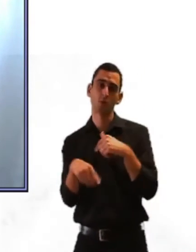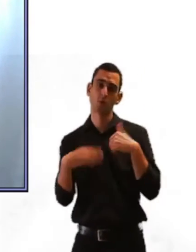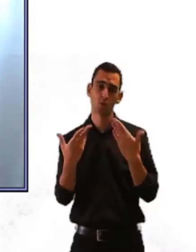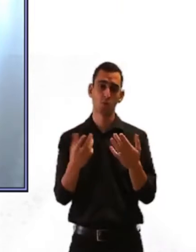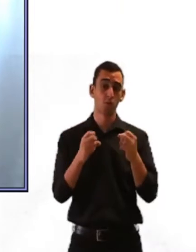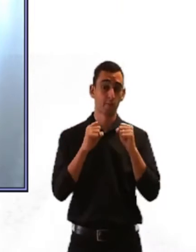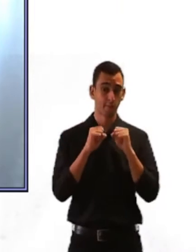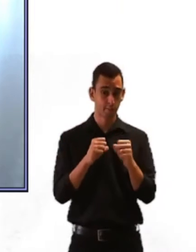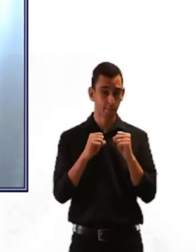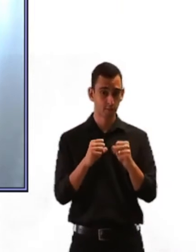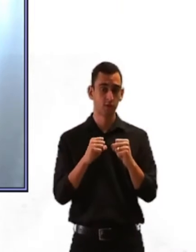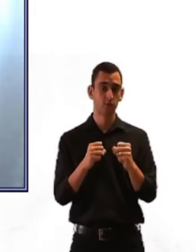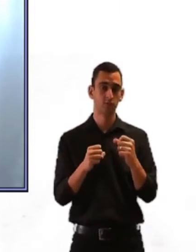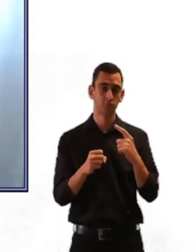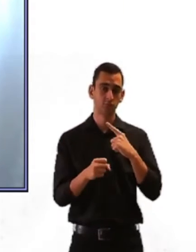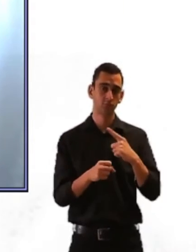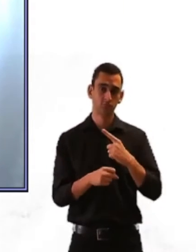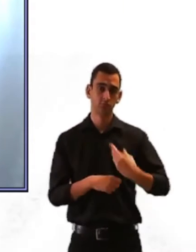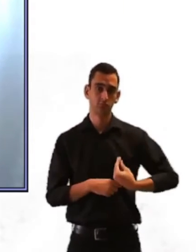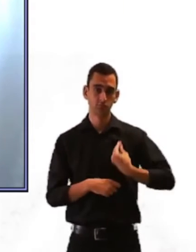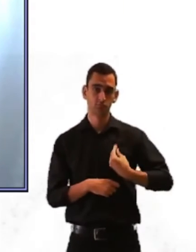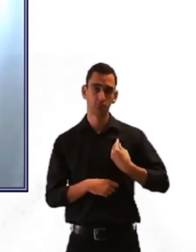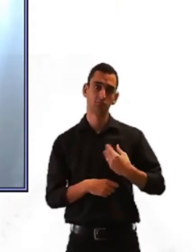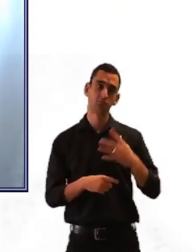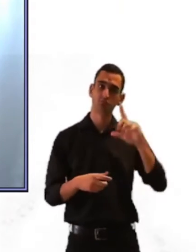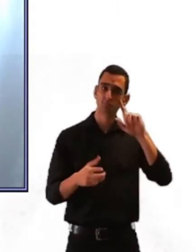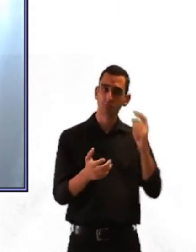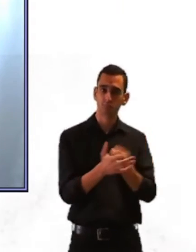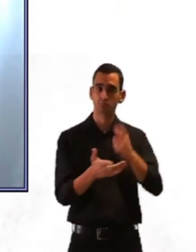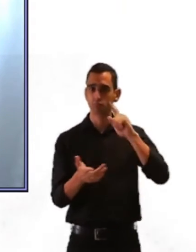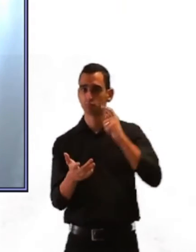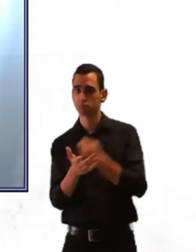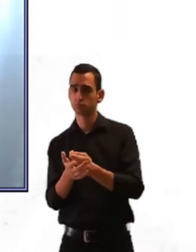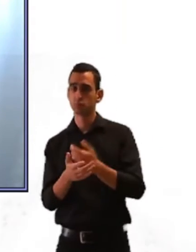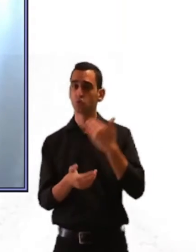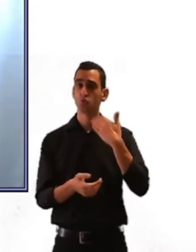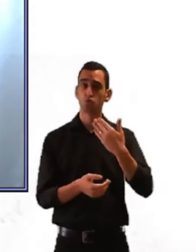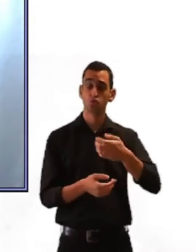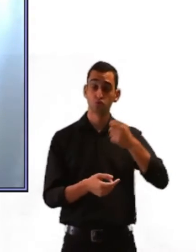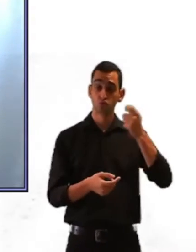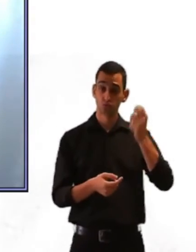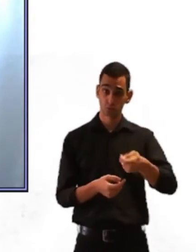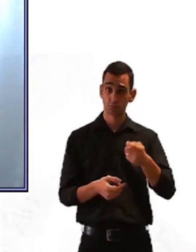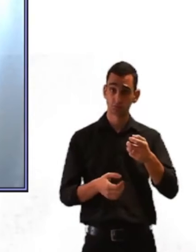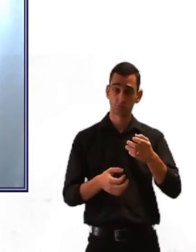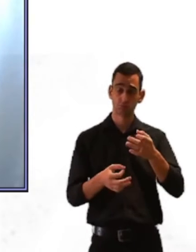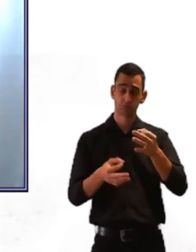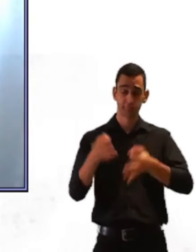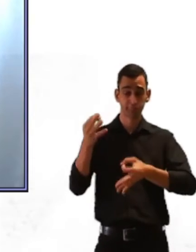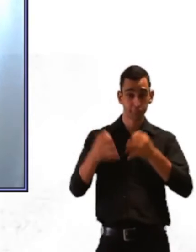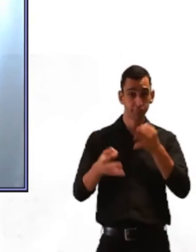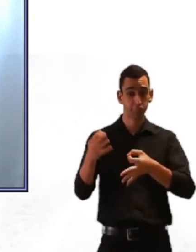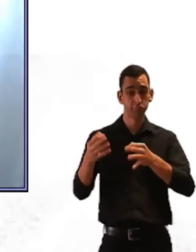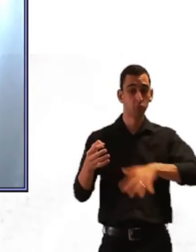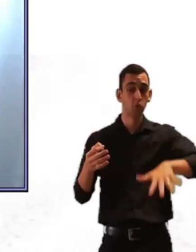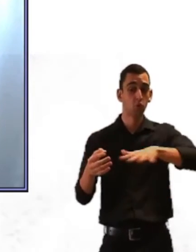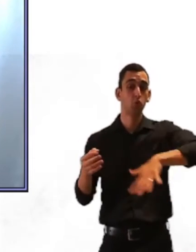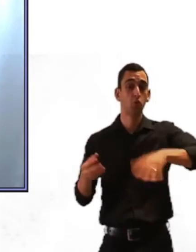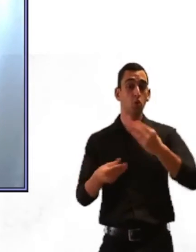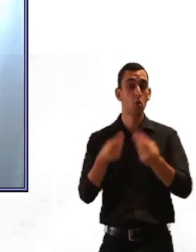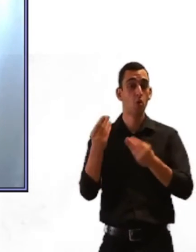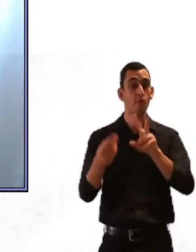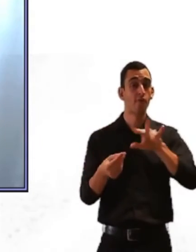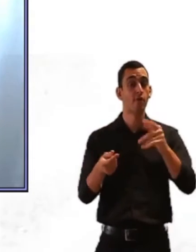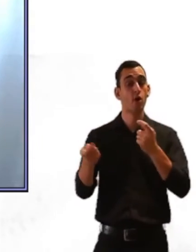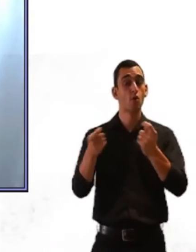podem estar presentes em uma tomada de decisão judicial, eles devem ser controlados, porque senão a parte, como que ela vai controlar uma decisão